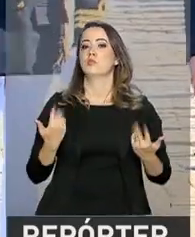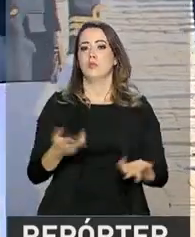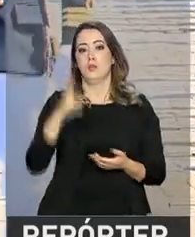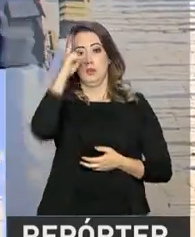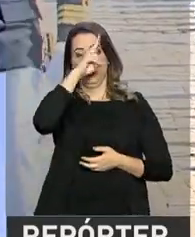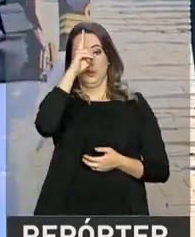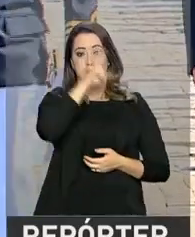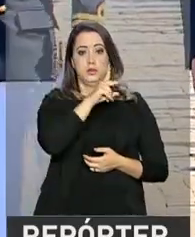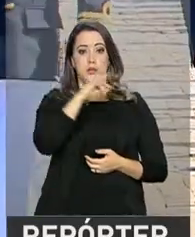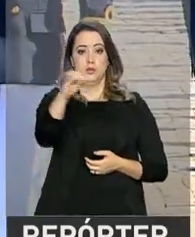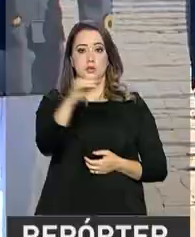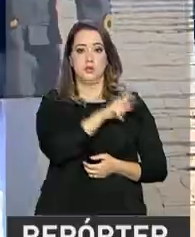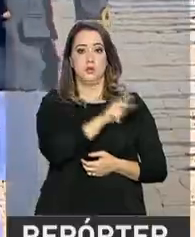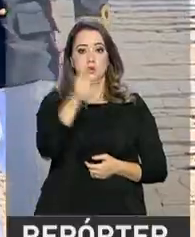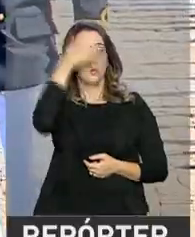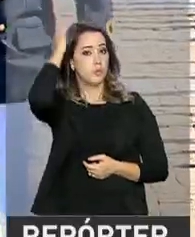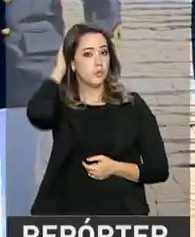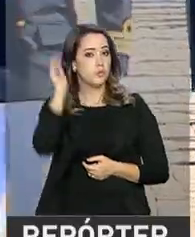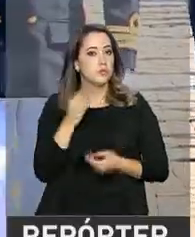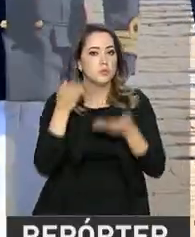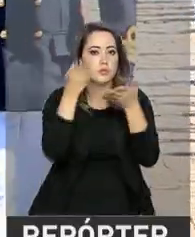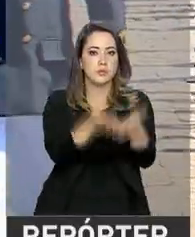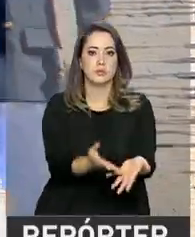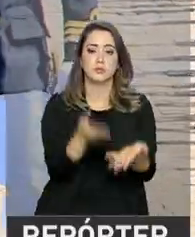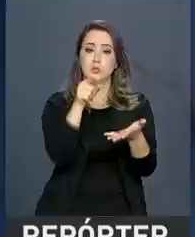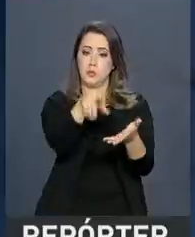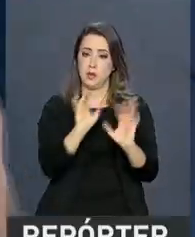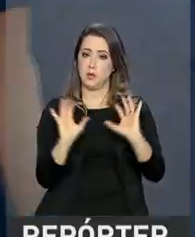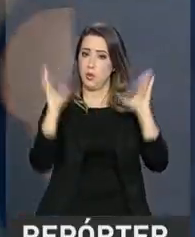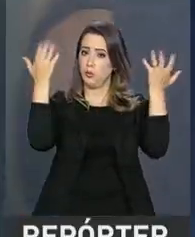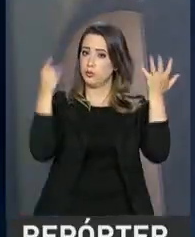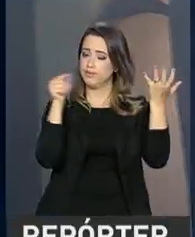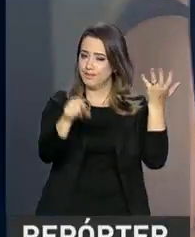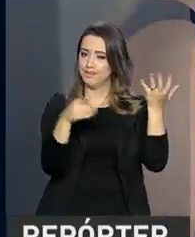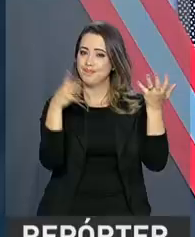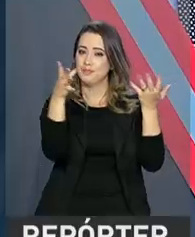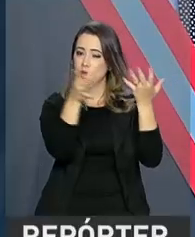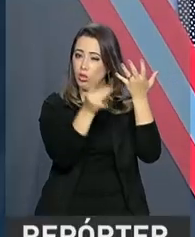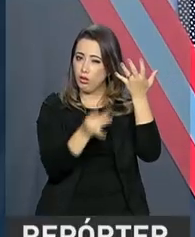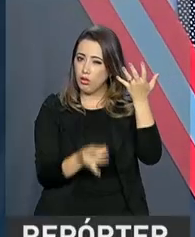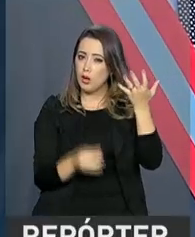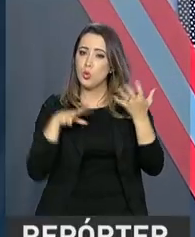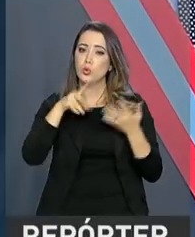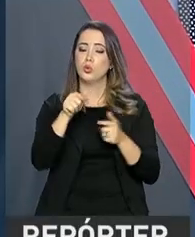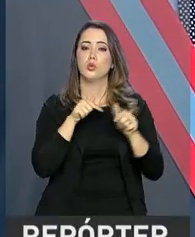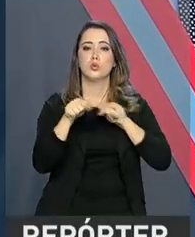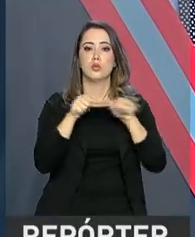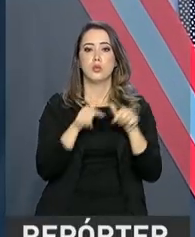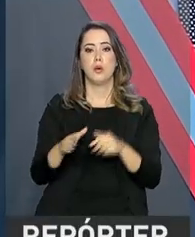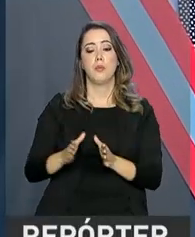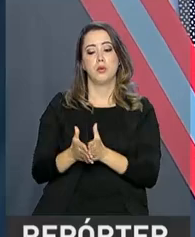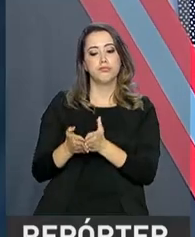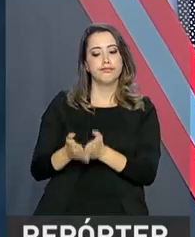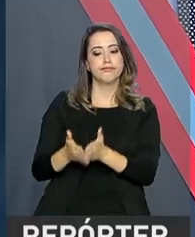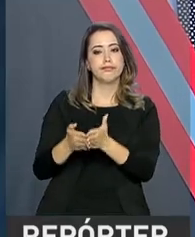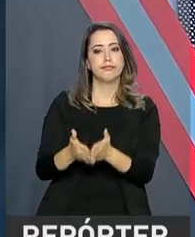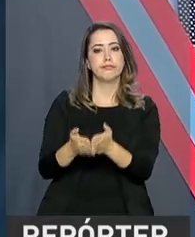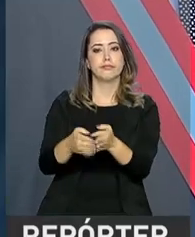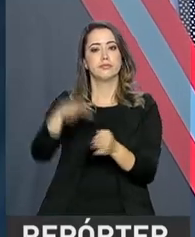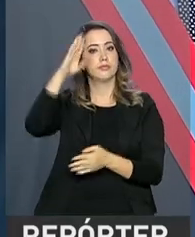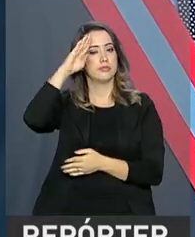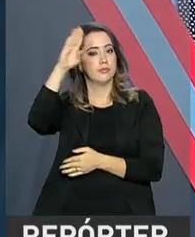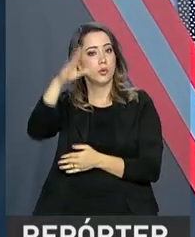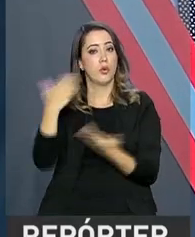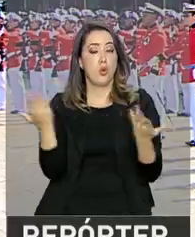a data, o presidente Michel Temer participou de uma cerimônia onde destacou os feitos históricos da Marinha e o trabalho